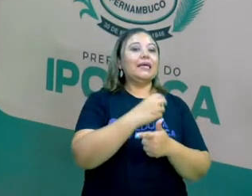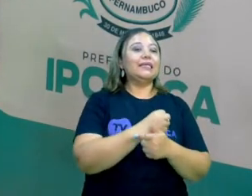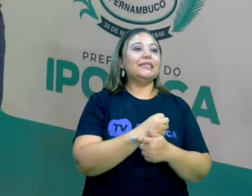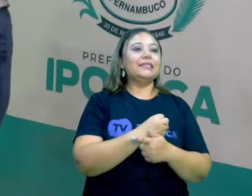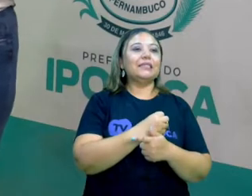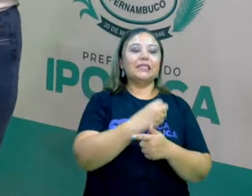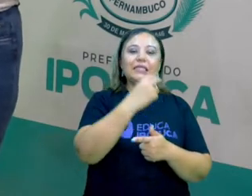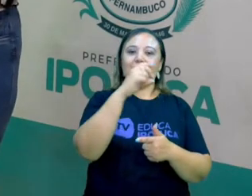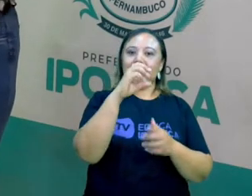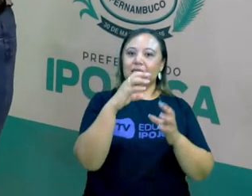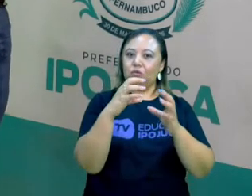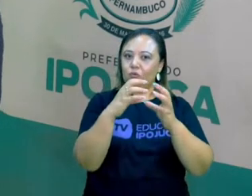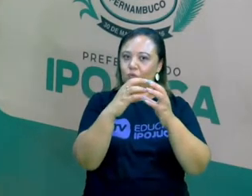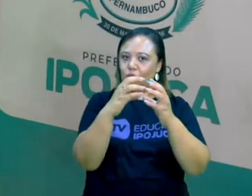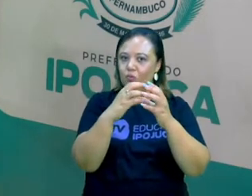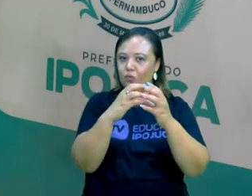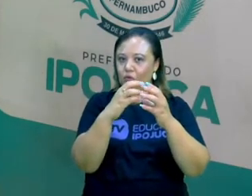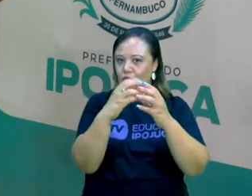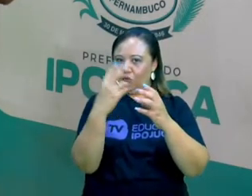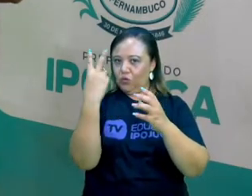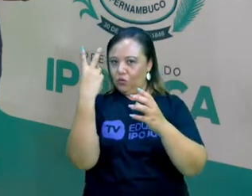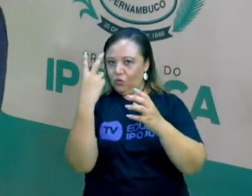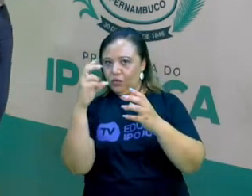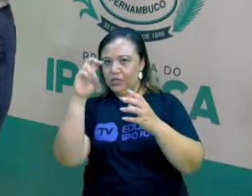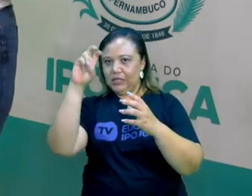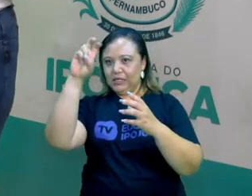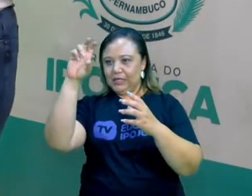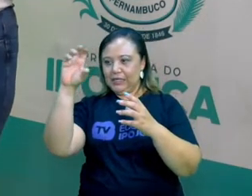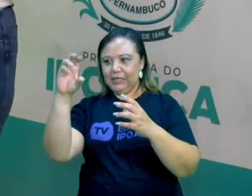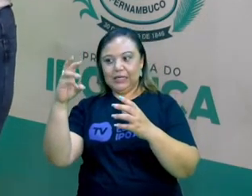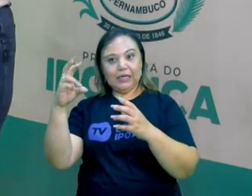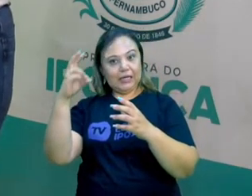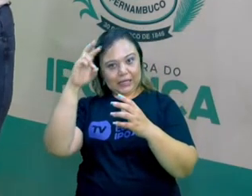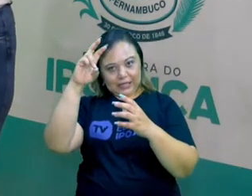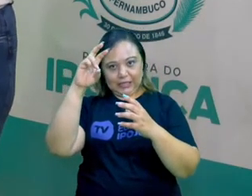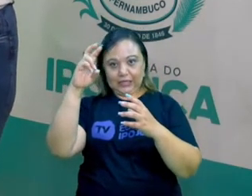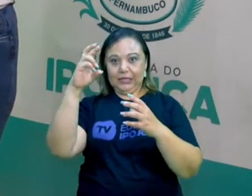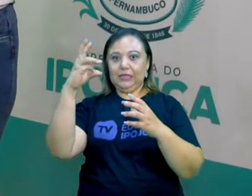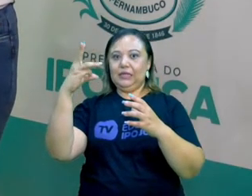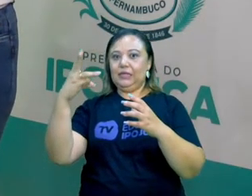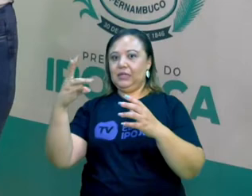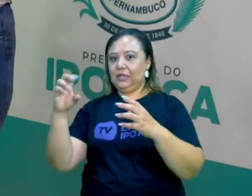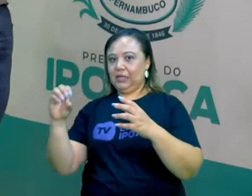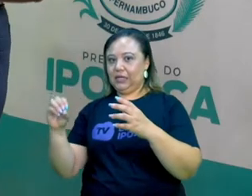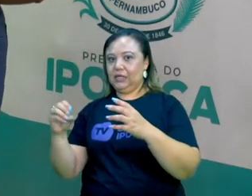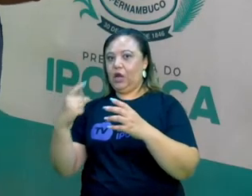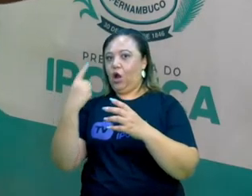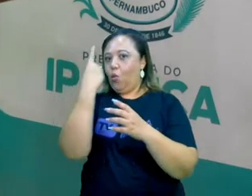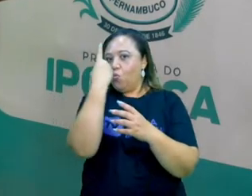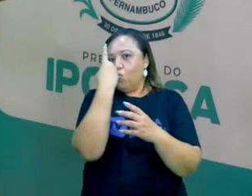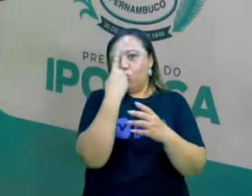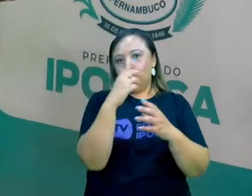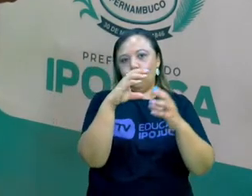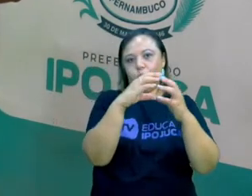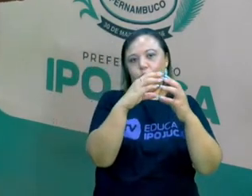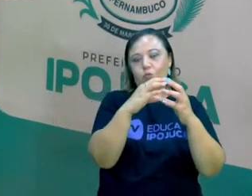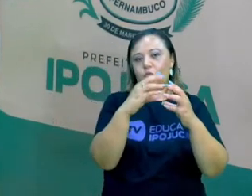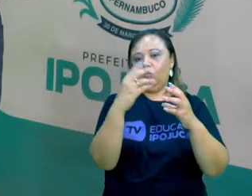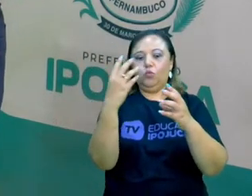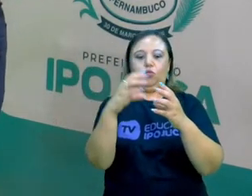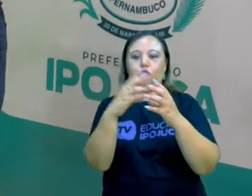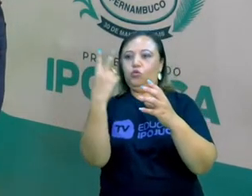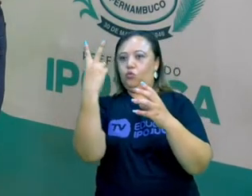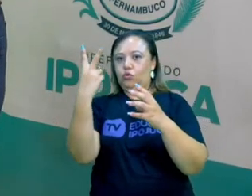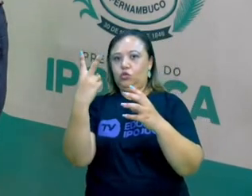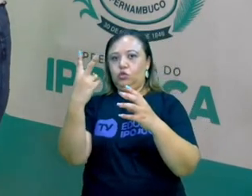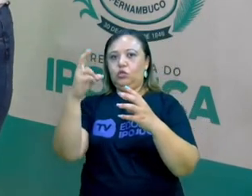a um terceiro grupo. Lembra que não pode ficar com menos de 300? Então, o que é que ele pode fazer? Dois grupos